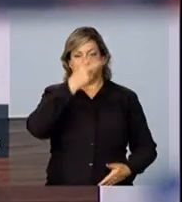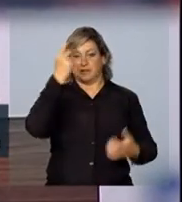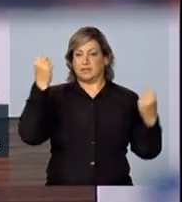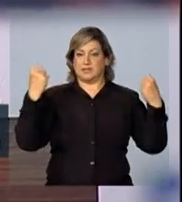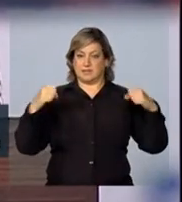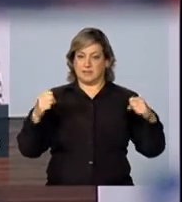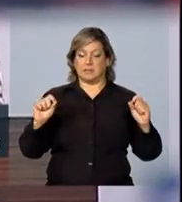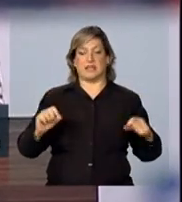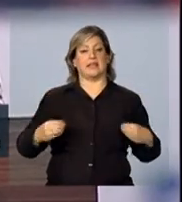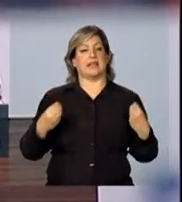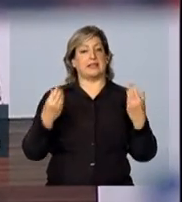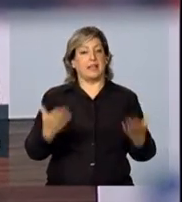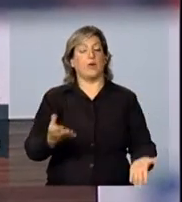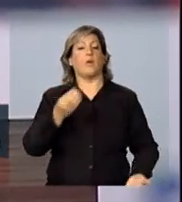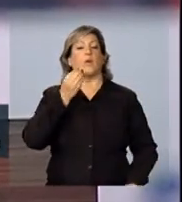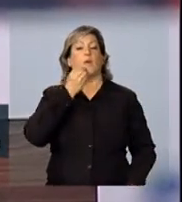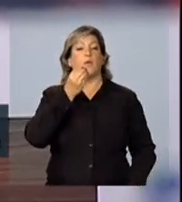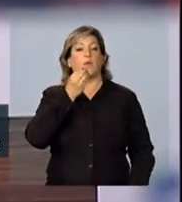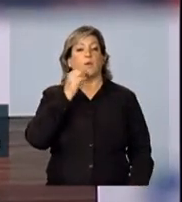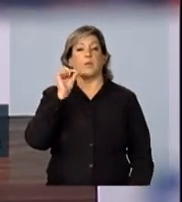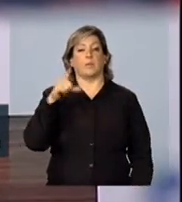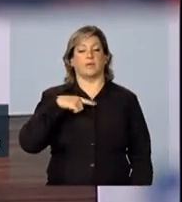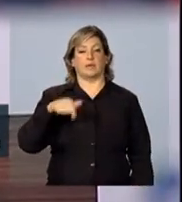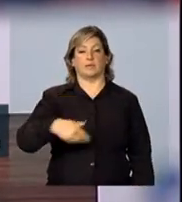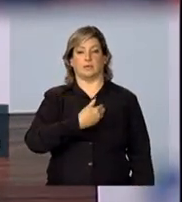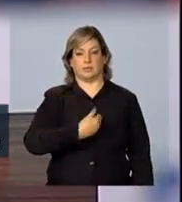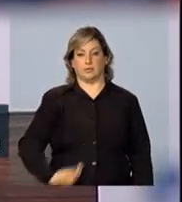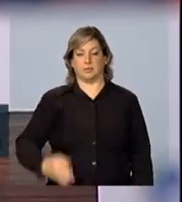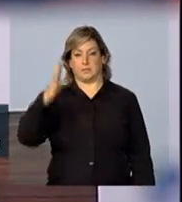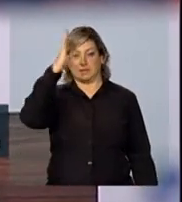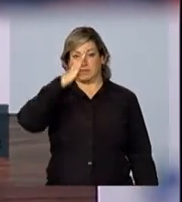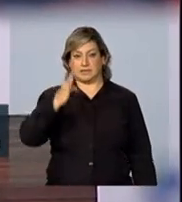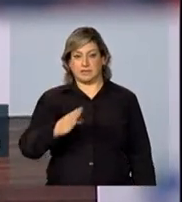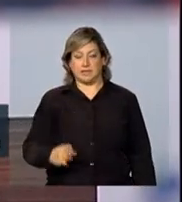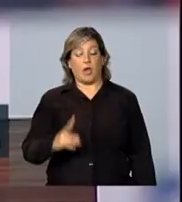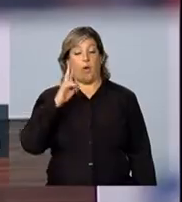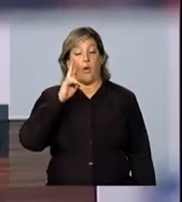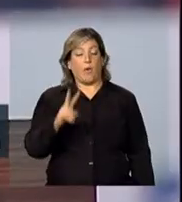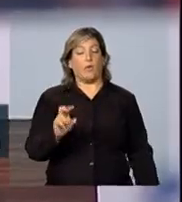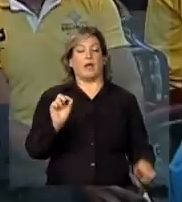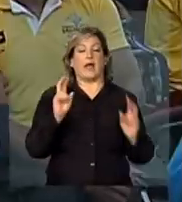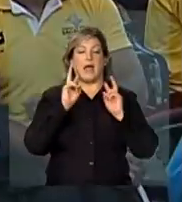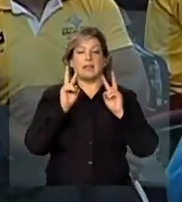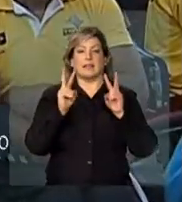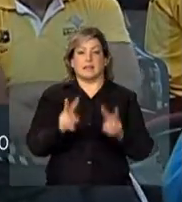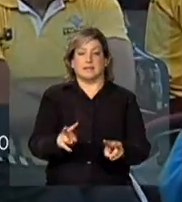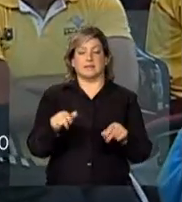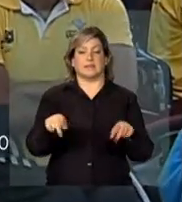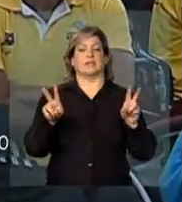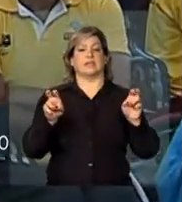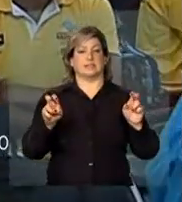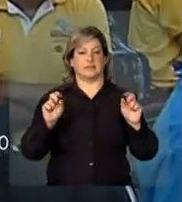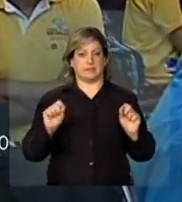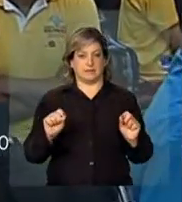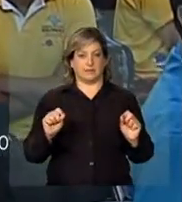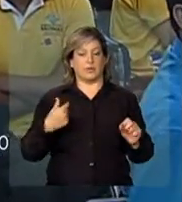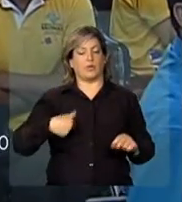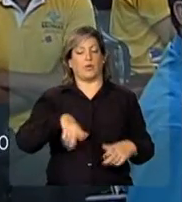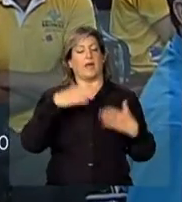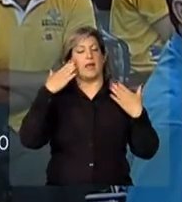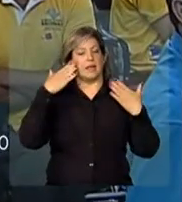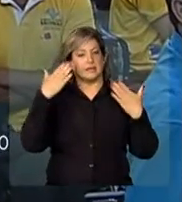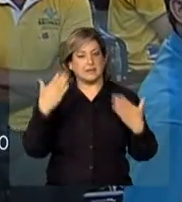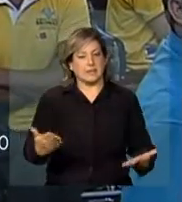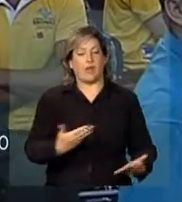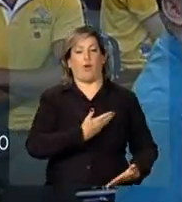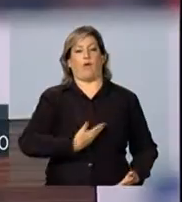que deram a oportunidade do estado brasileiro olhar com atenção para essa questão nosso agradecimento